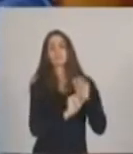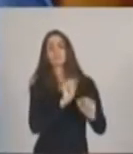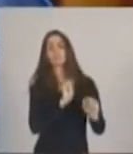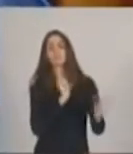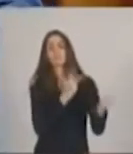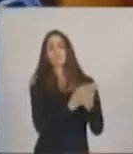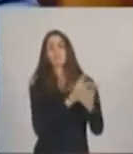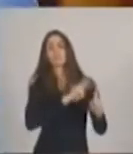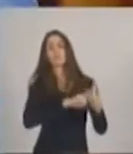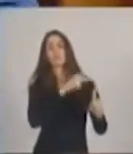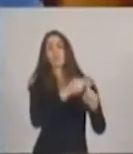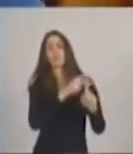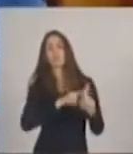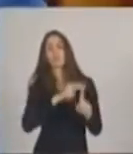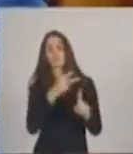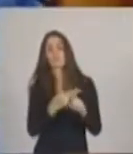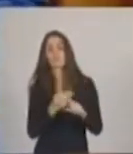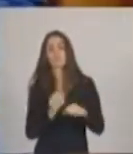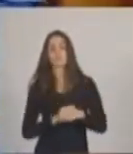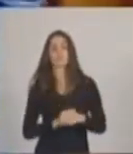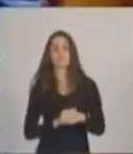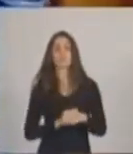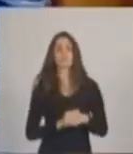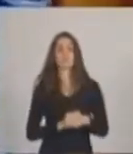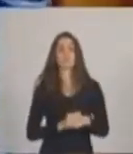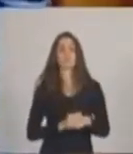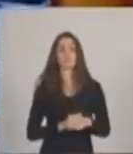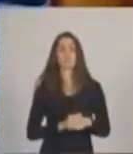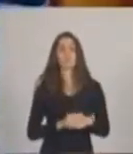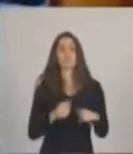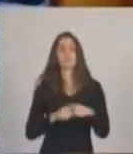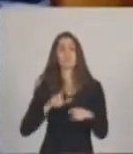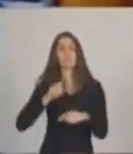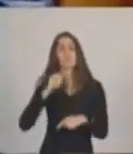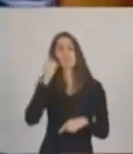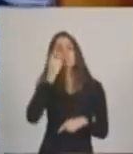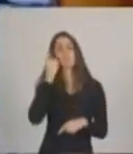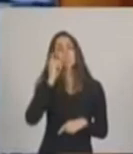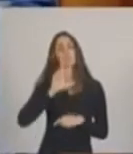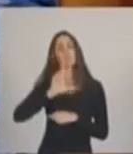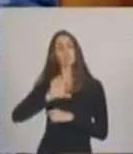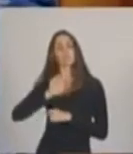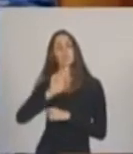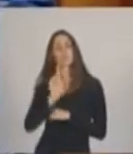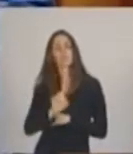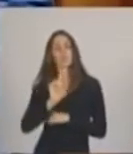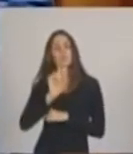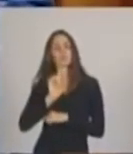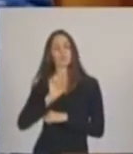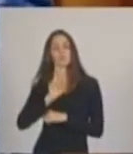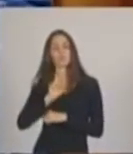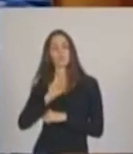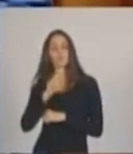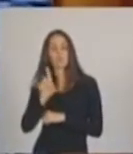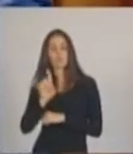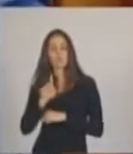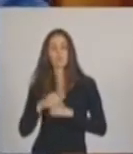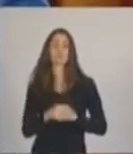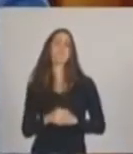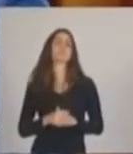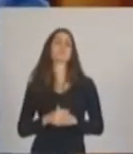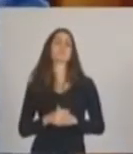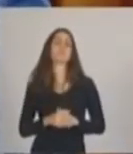em duplicidade, que é o caso que o deputado Luiz Durão traz ao nosso plenário. Constatada a duplicidade, isso é uma